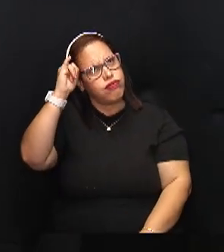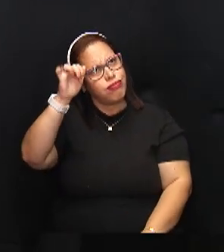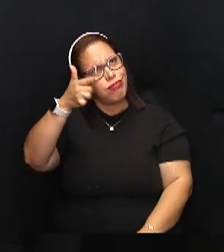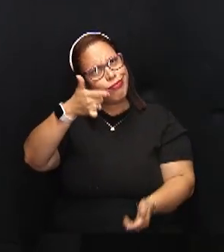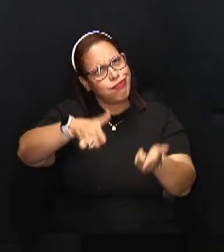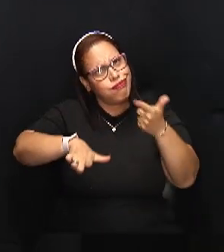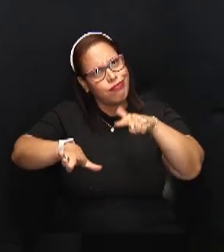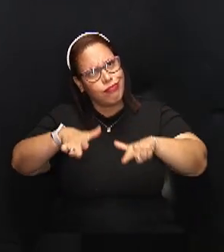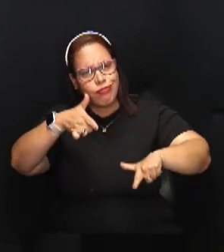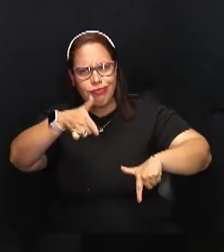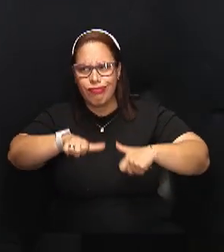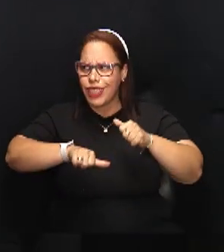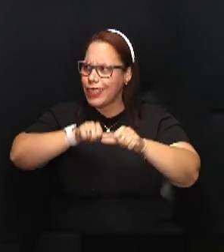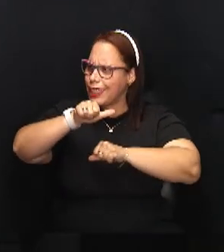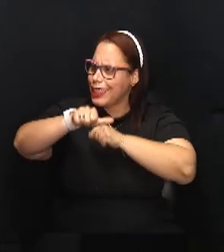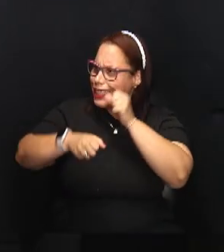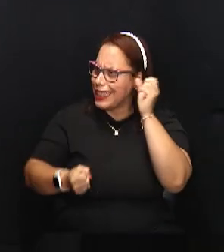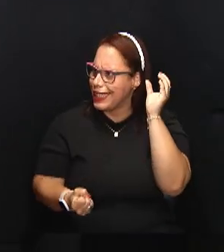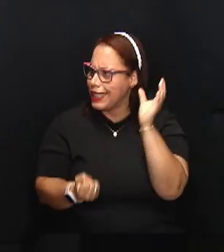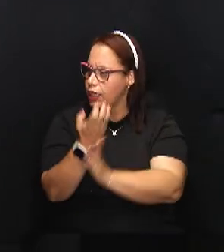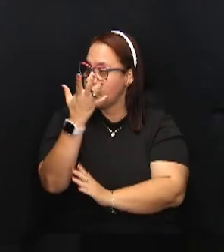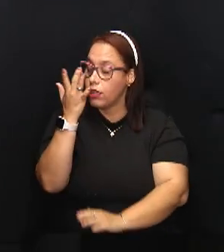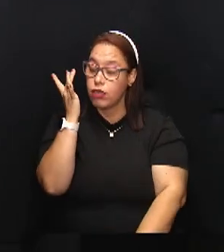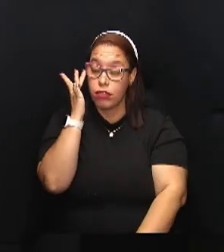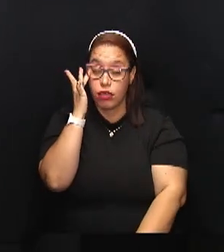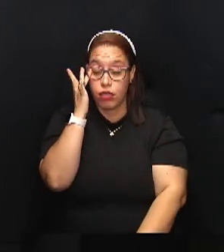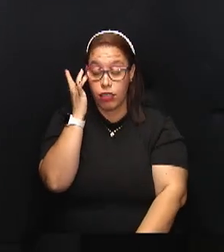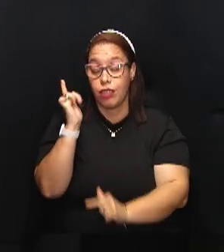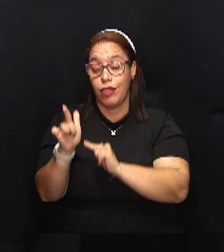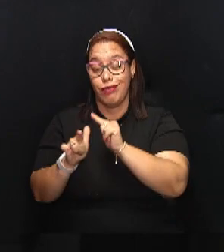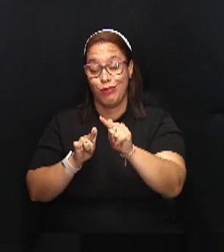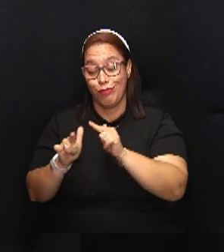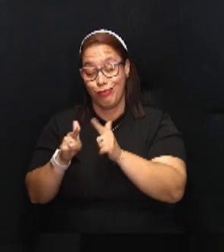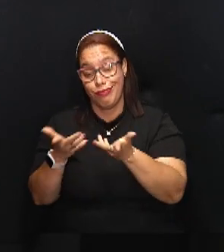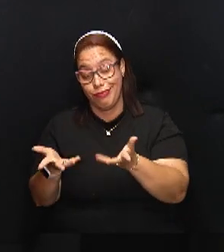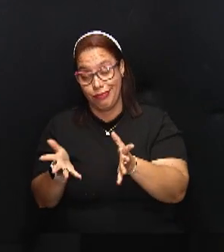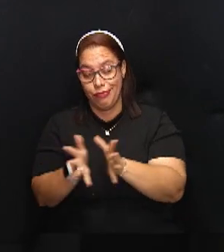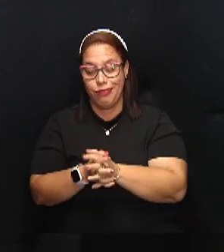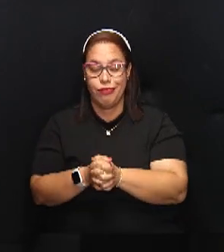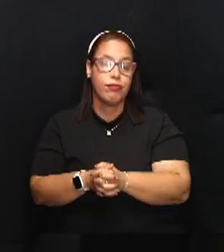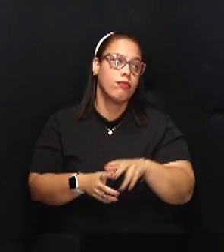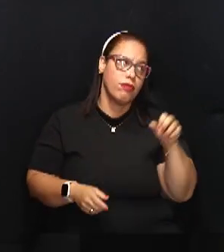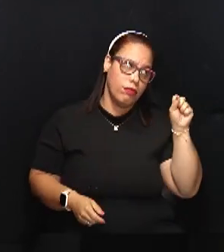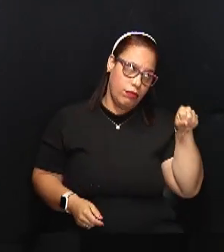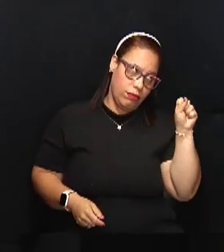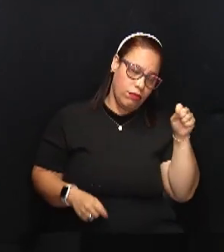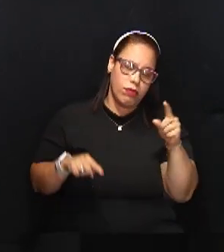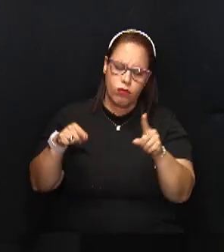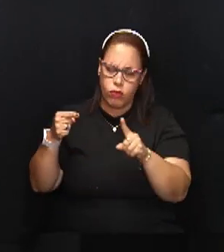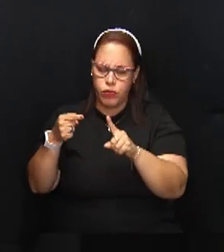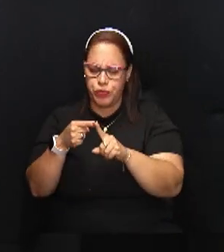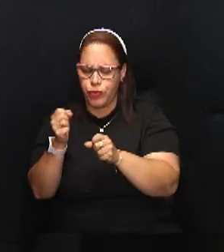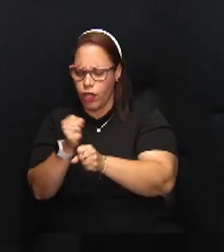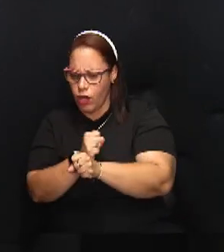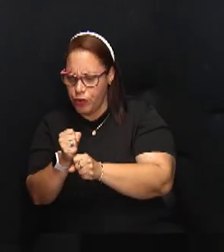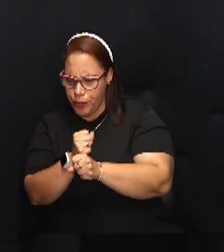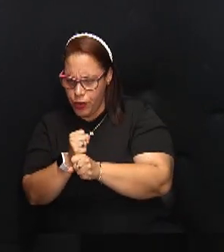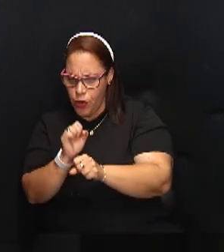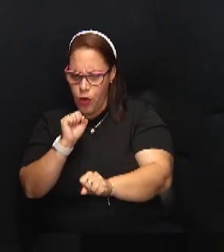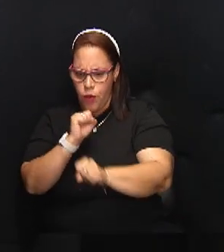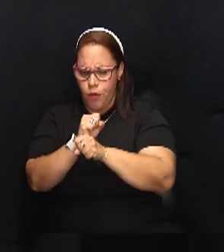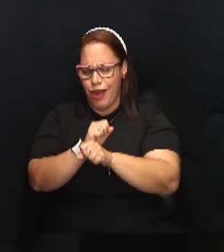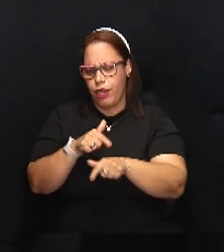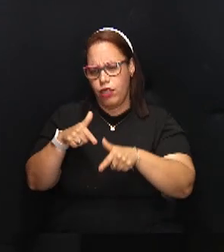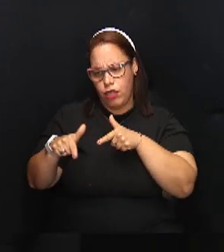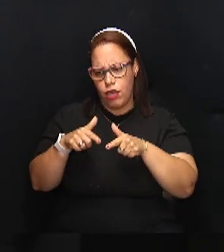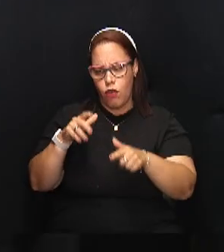que a tônica da vida da gente é trabalhar. Sim. Se você põe como meta, daqui uns anos eu vou parar de trabalhar,